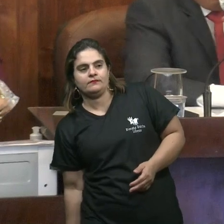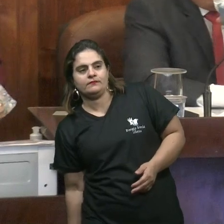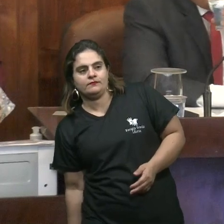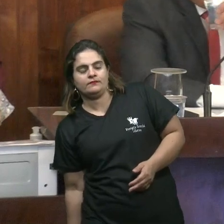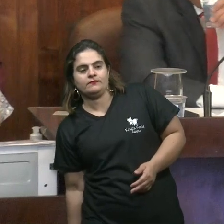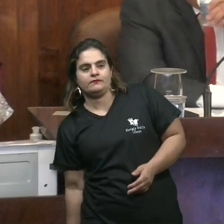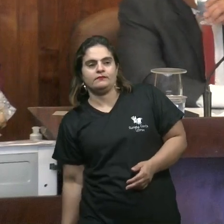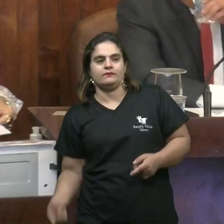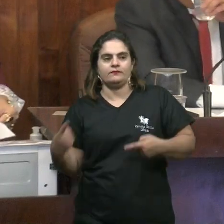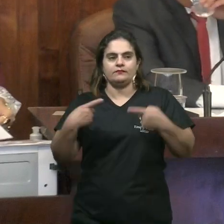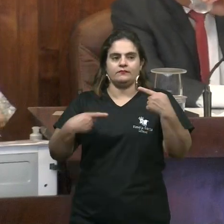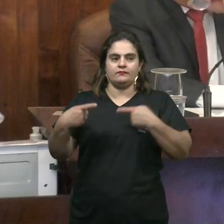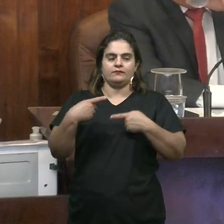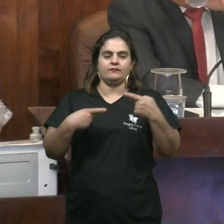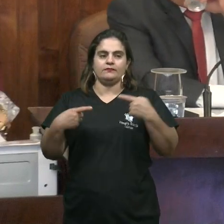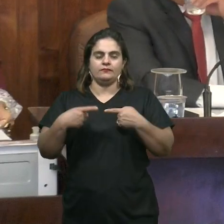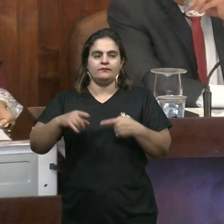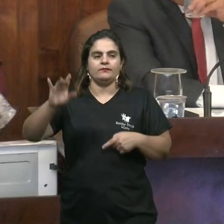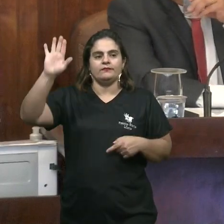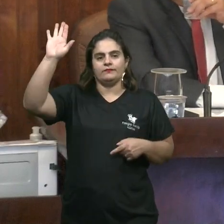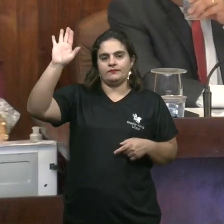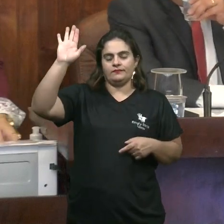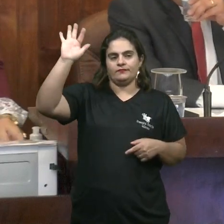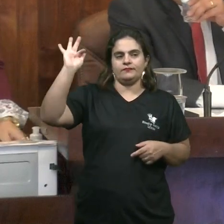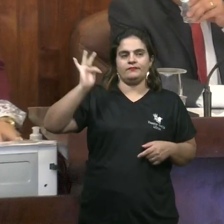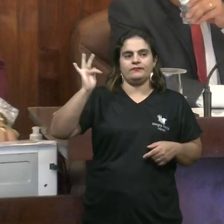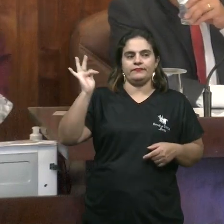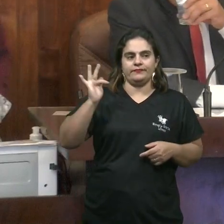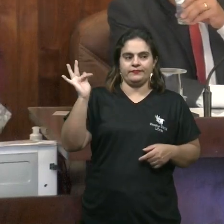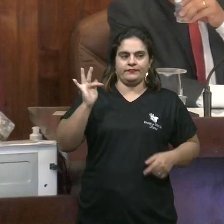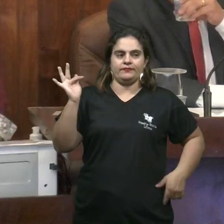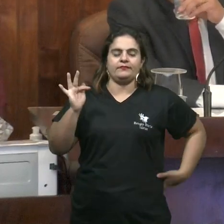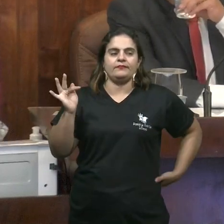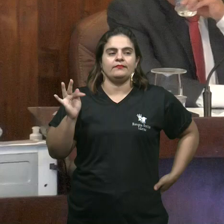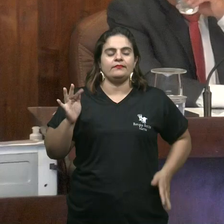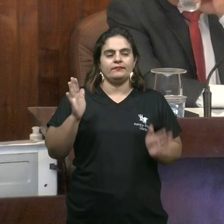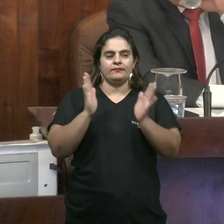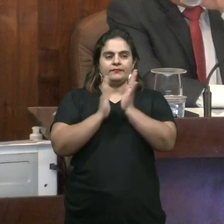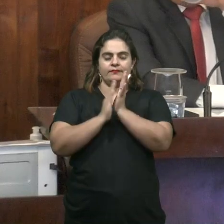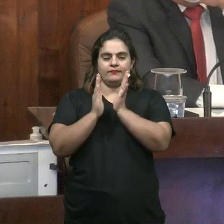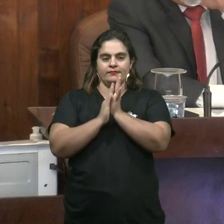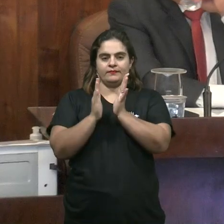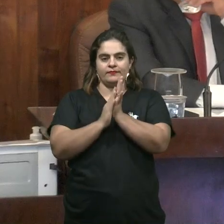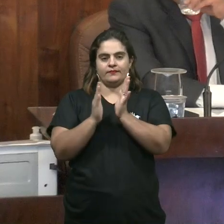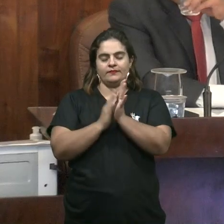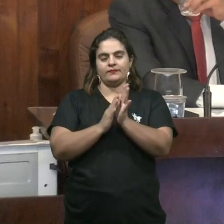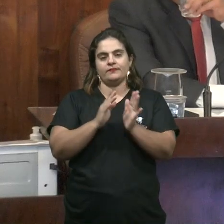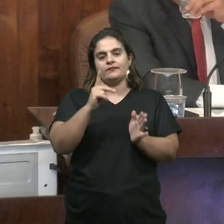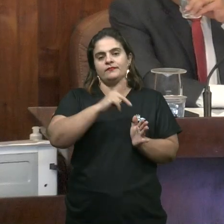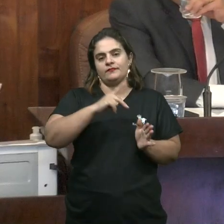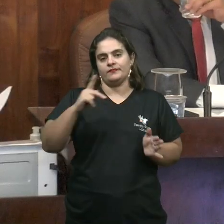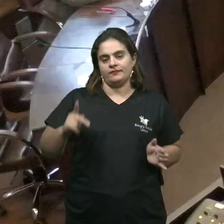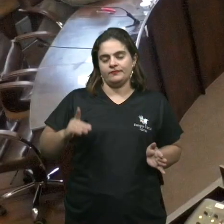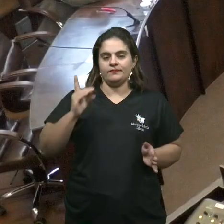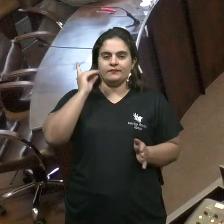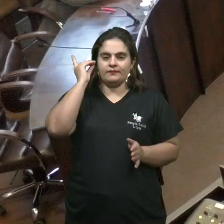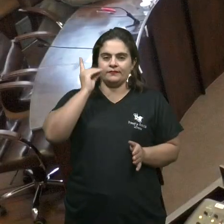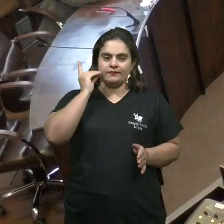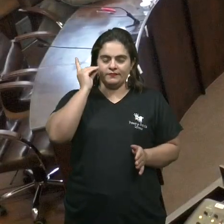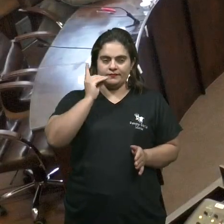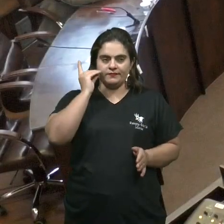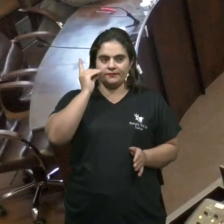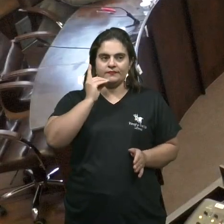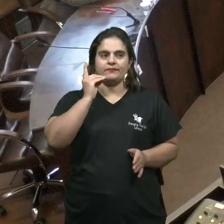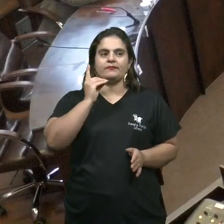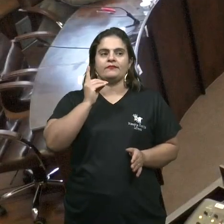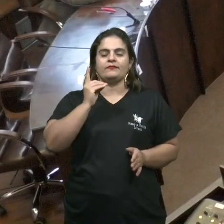Continua em discussão. Antes, questão de ordem, a gente gerar o Júnior Fefe. Parabenizar o requerimento da professora Daniela e,